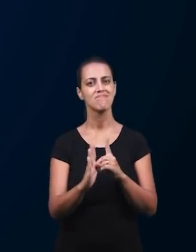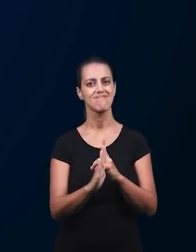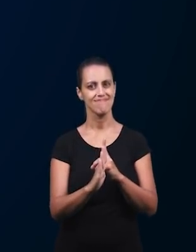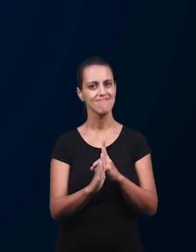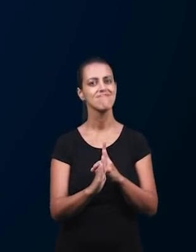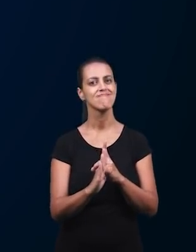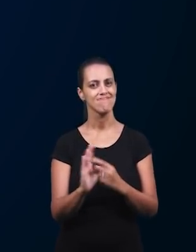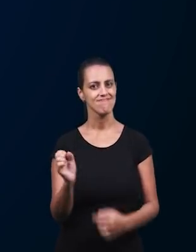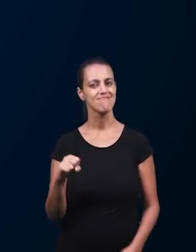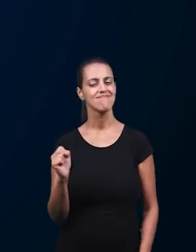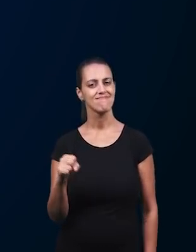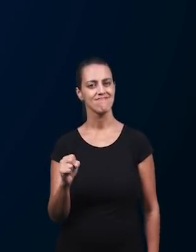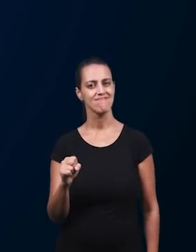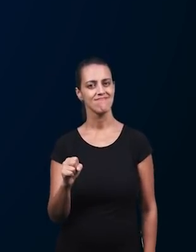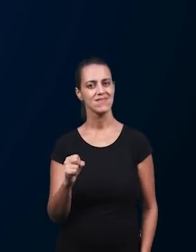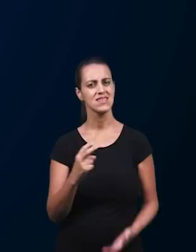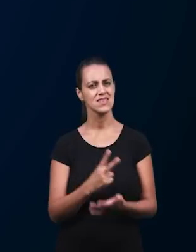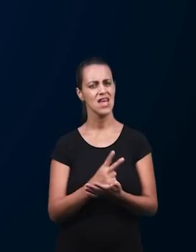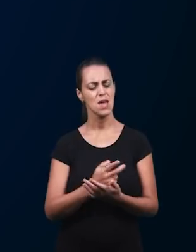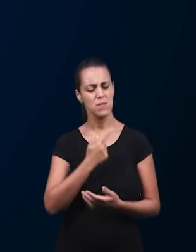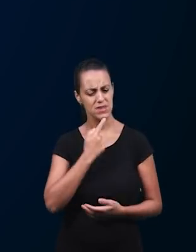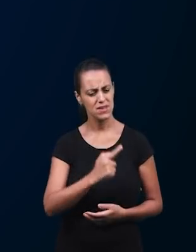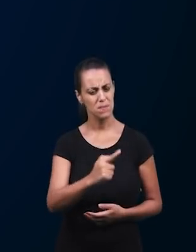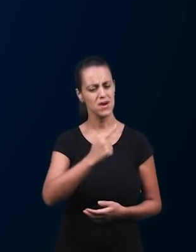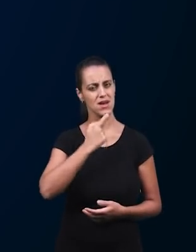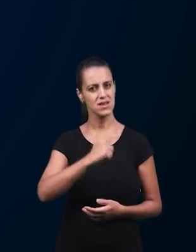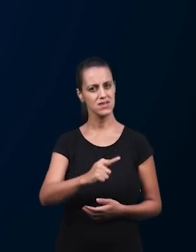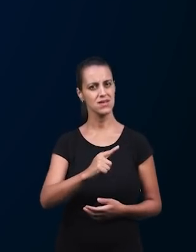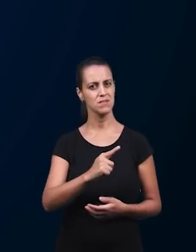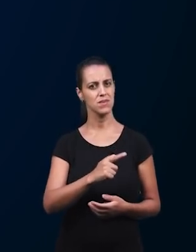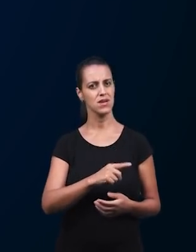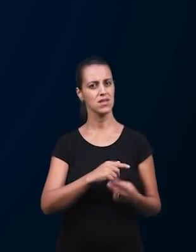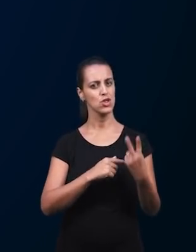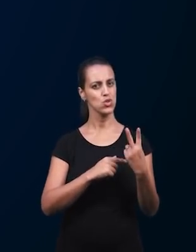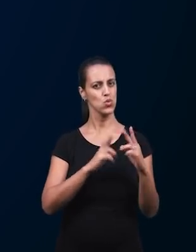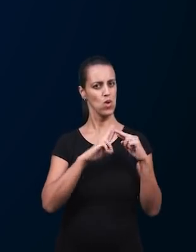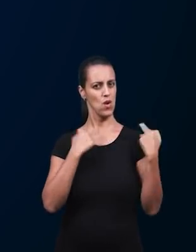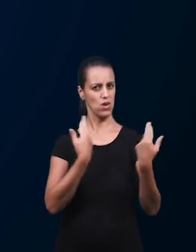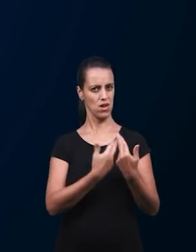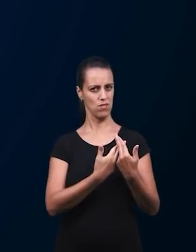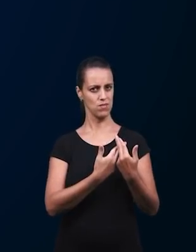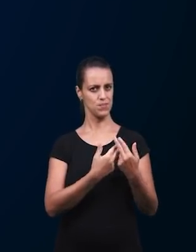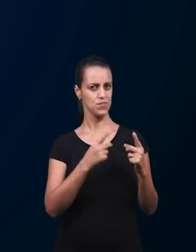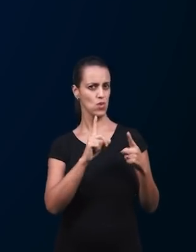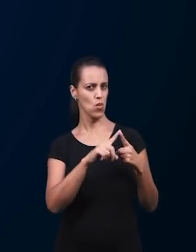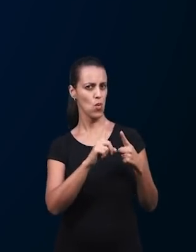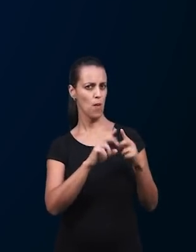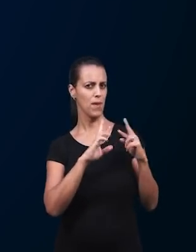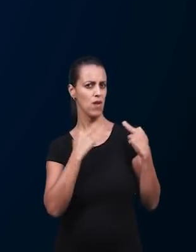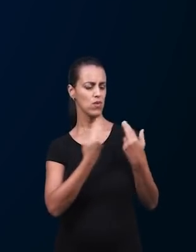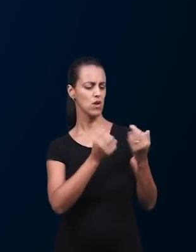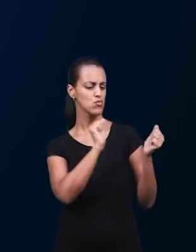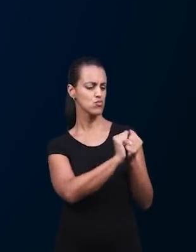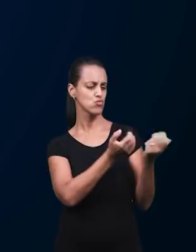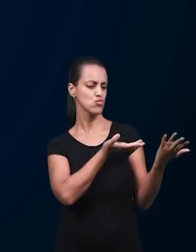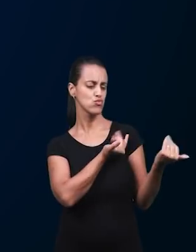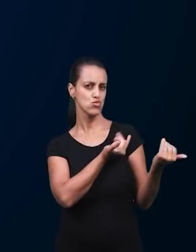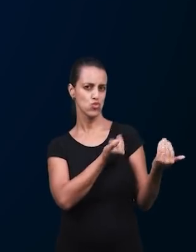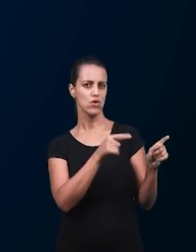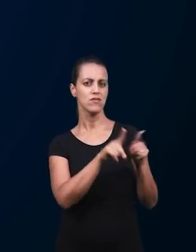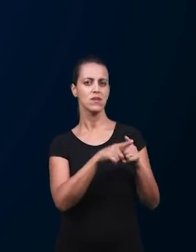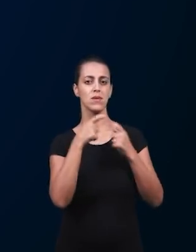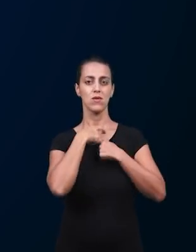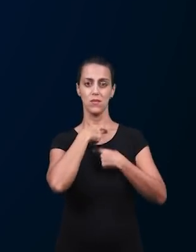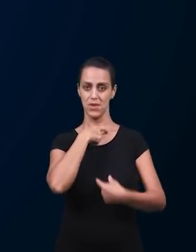a EBD. Semanalmente nós estamos fazendo 2 reuniões. Uma reunião nós estamos fazendo com os nossos jovens, juntamente